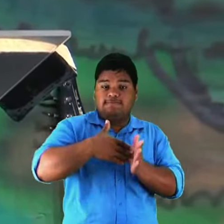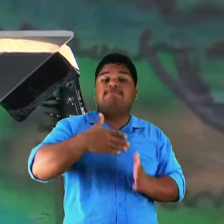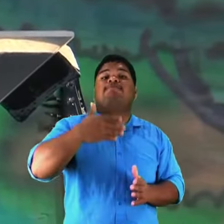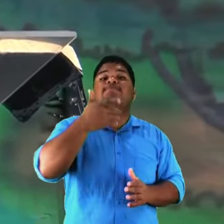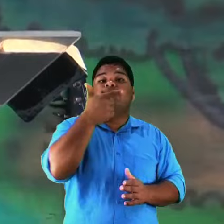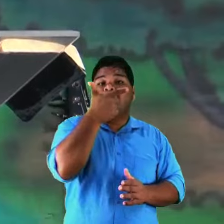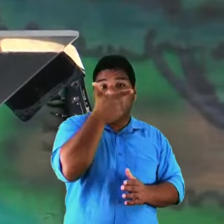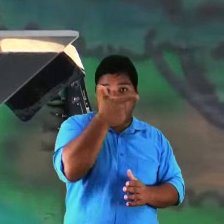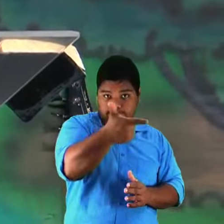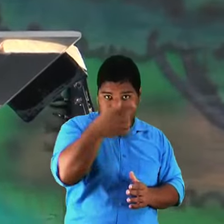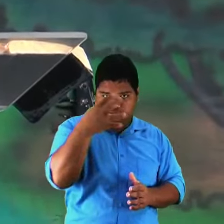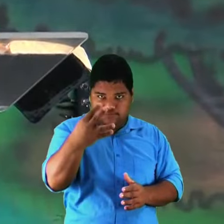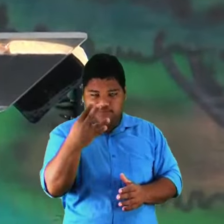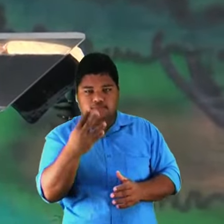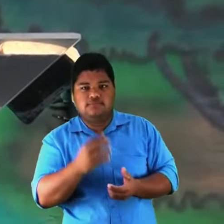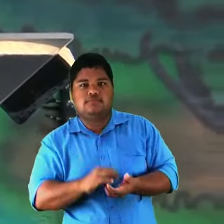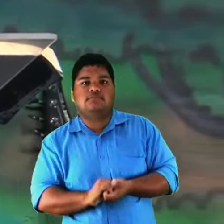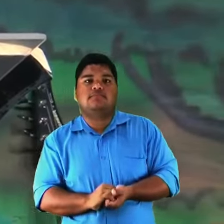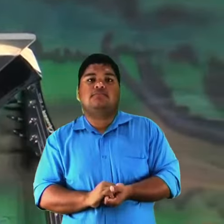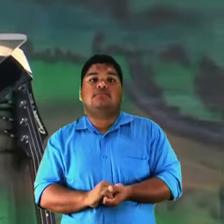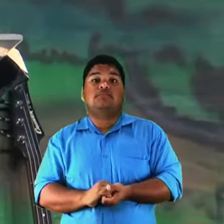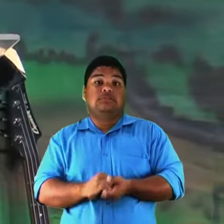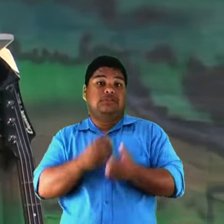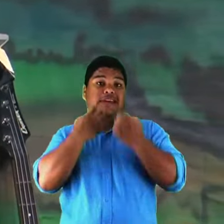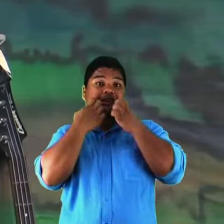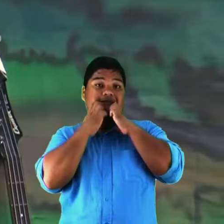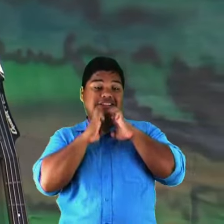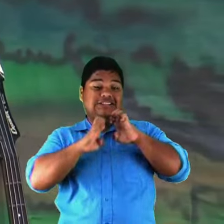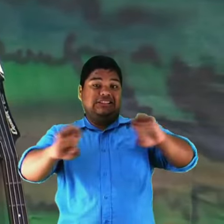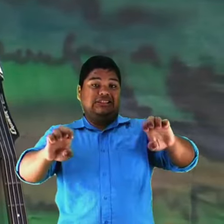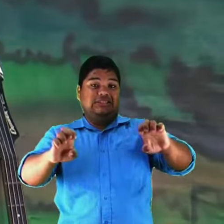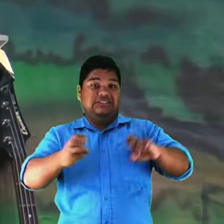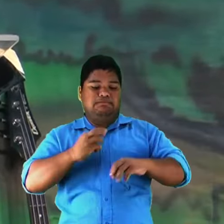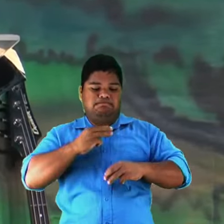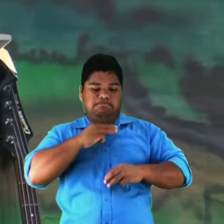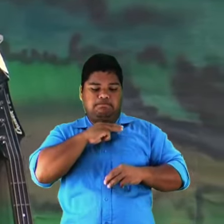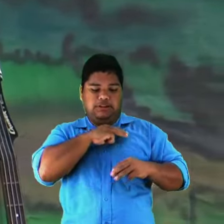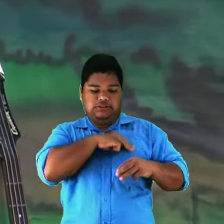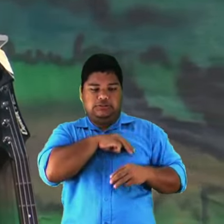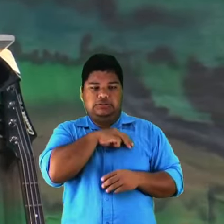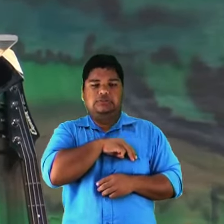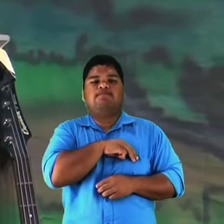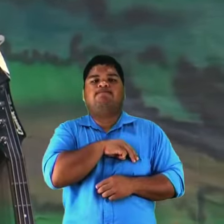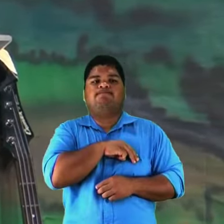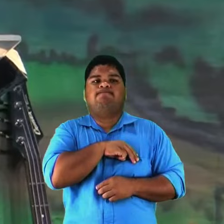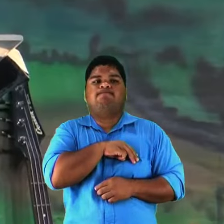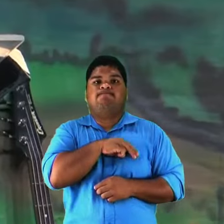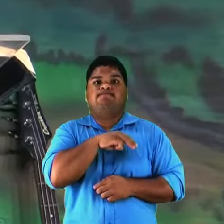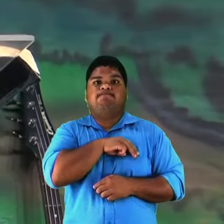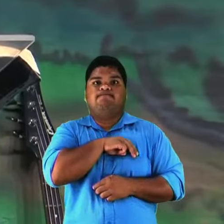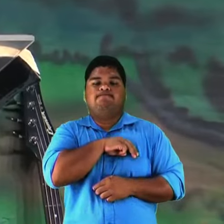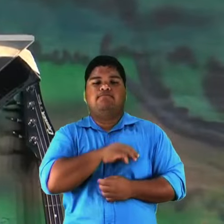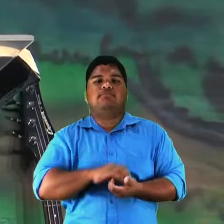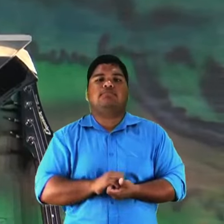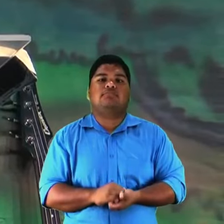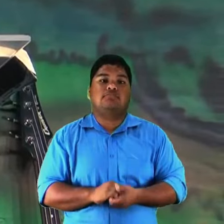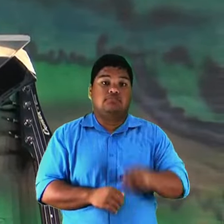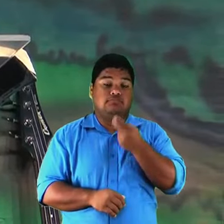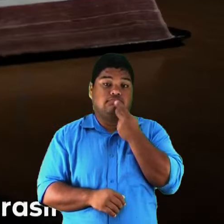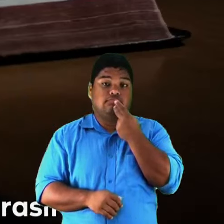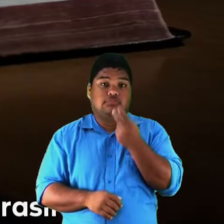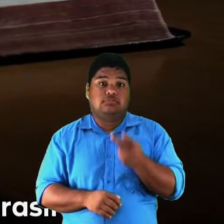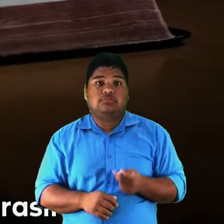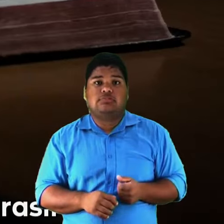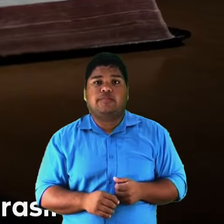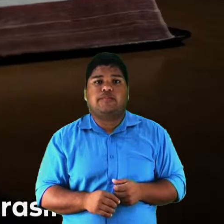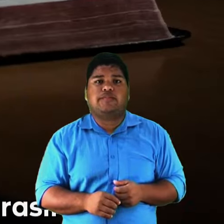a 24 do Evangelho de Mateus. Diz assim: não